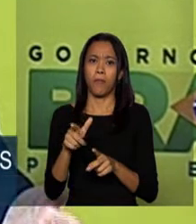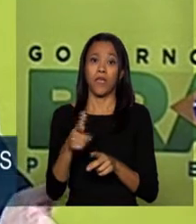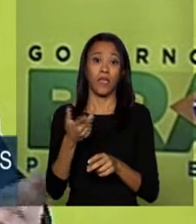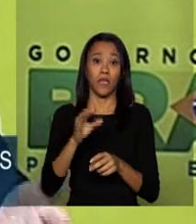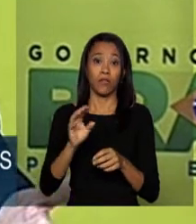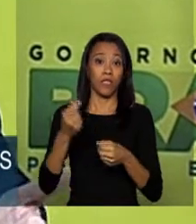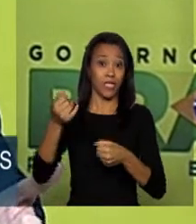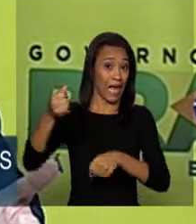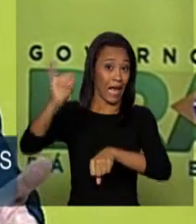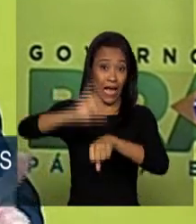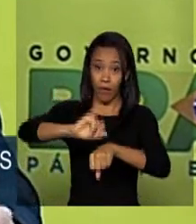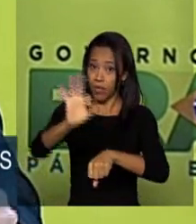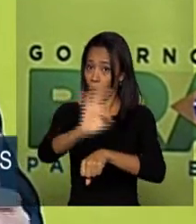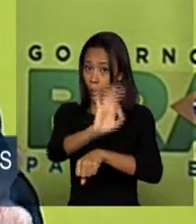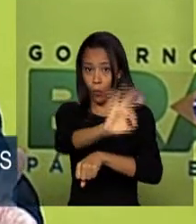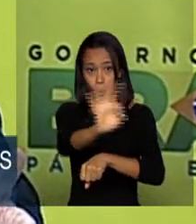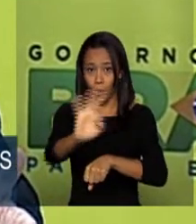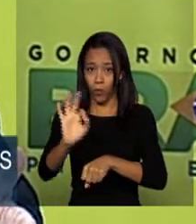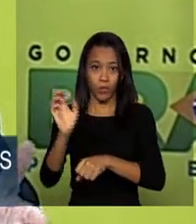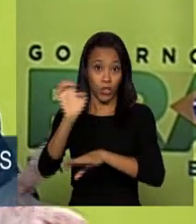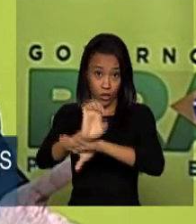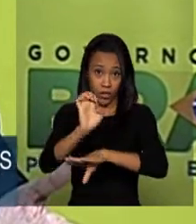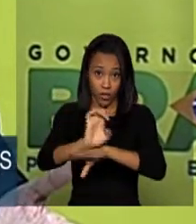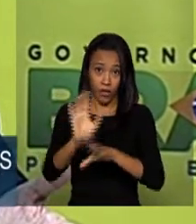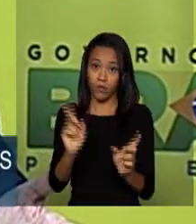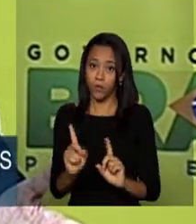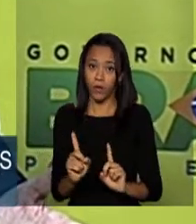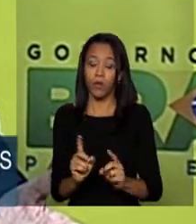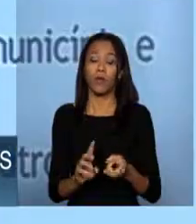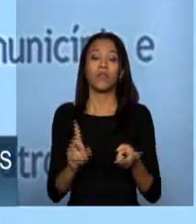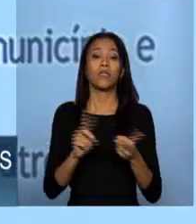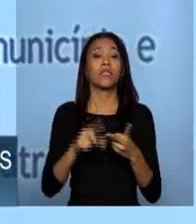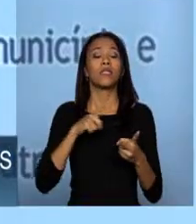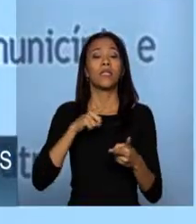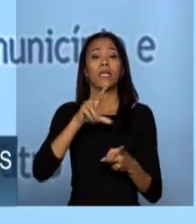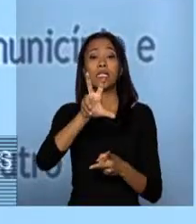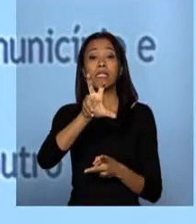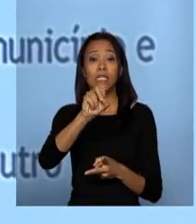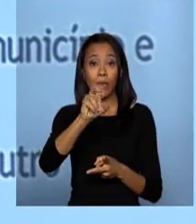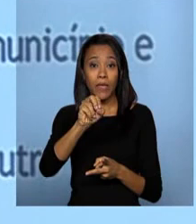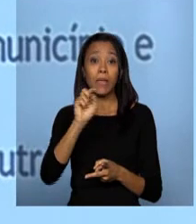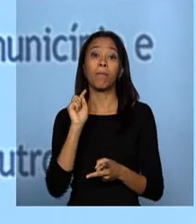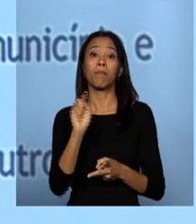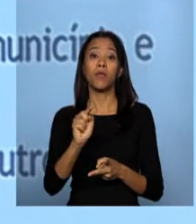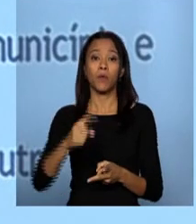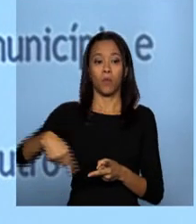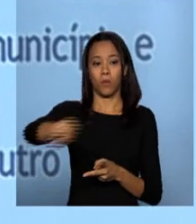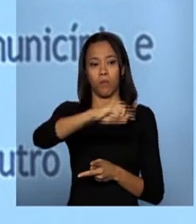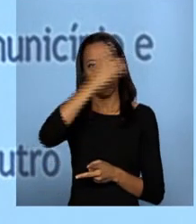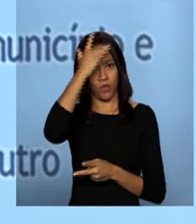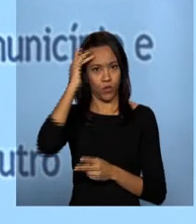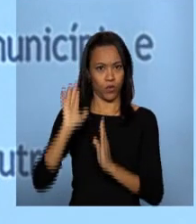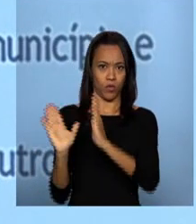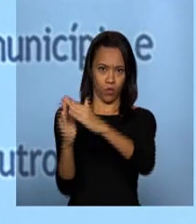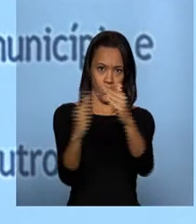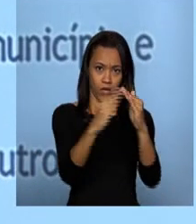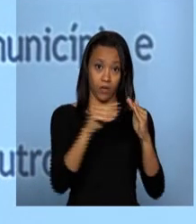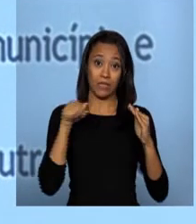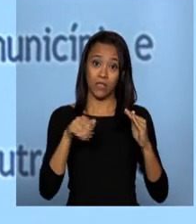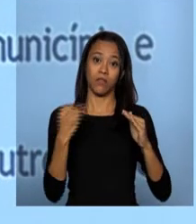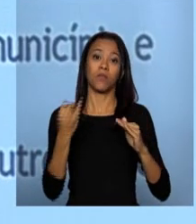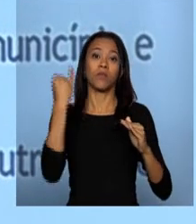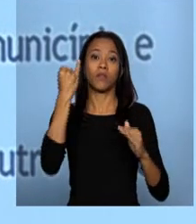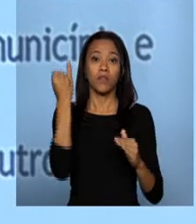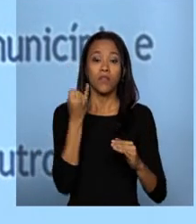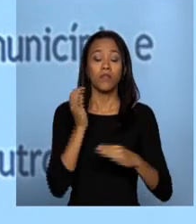de Estado, isso já foi dito, que tenham pelo menos 50 mil habitantes, porque isso também é importante, que a gente atenda,